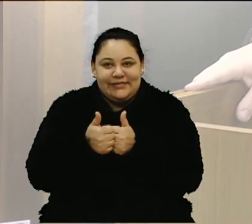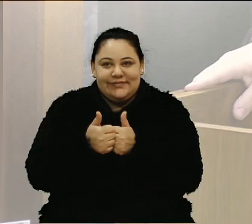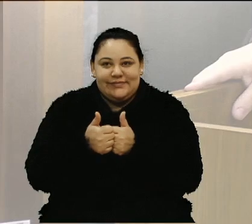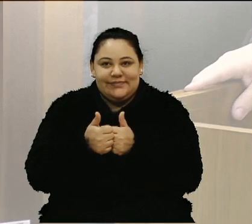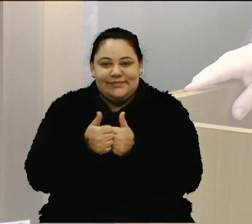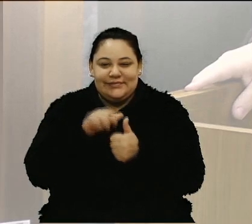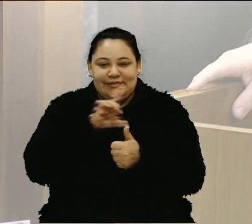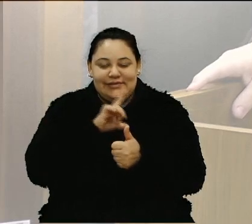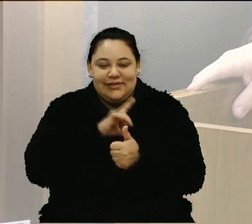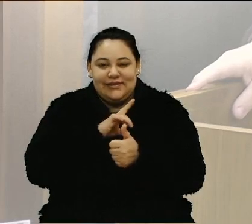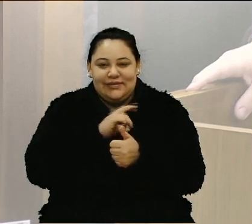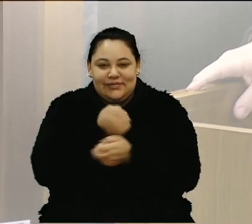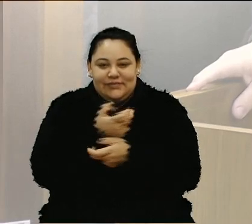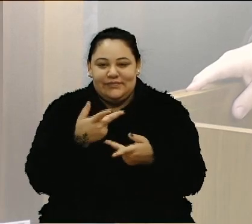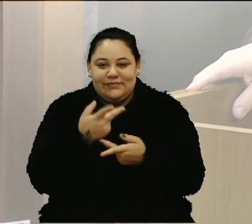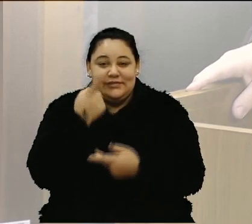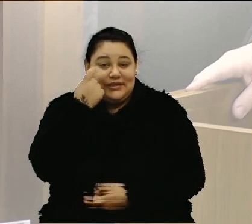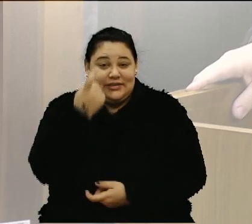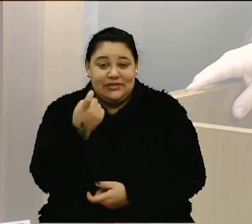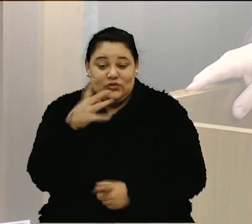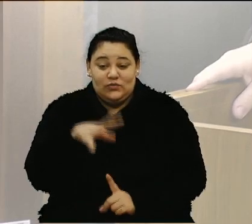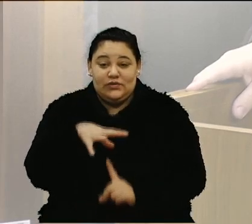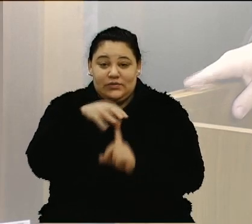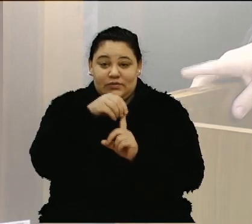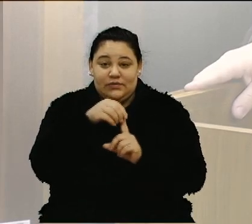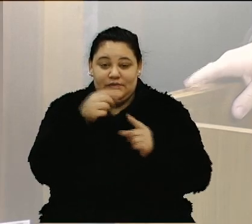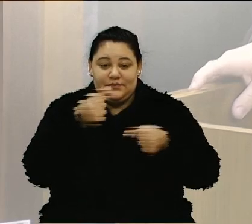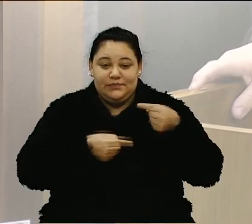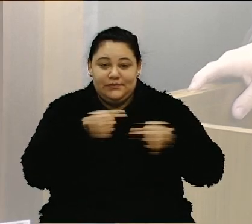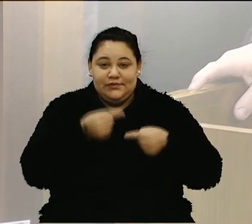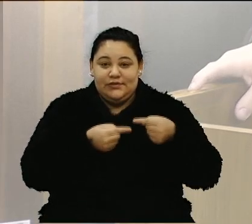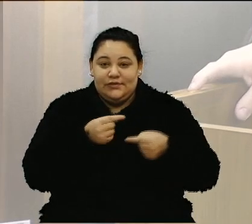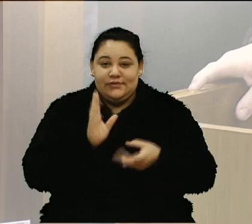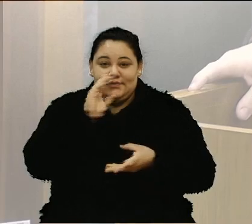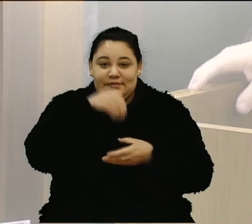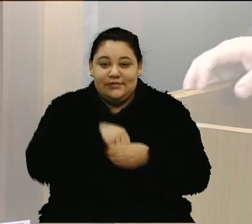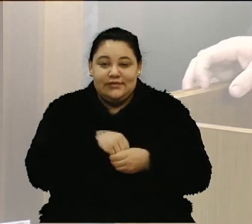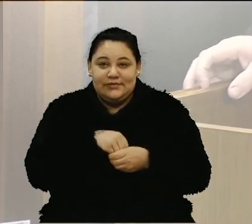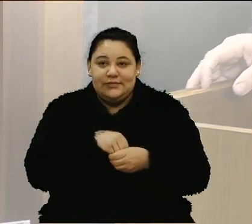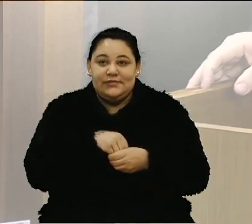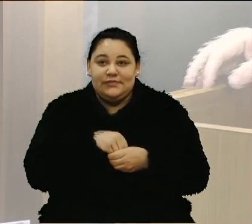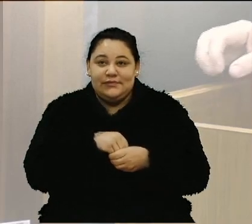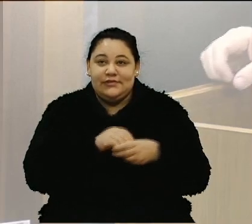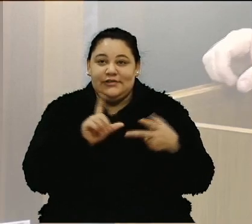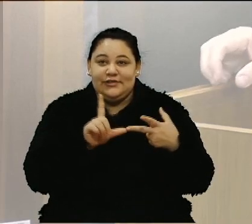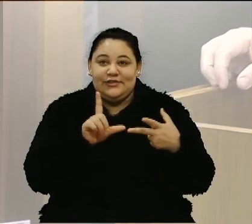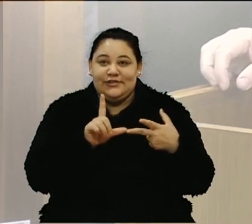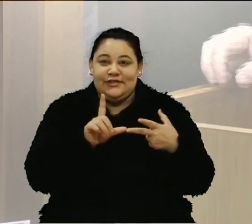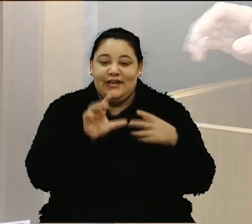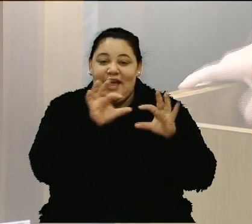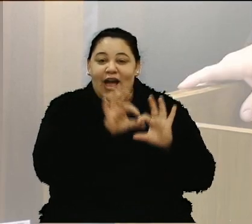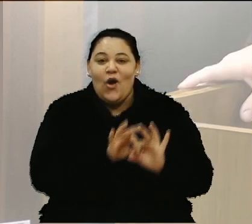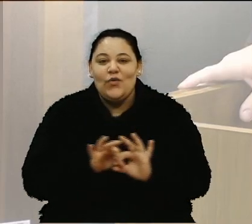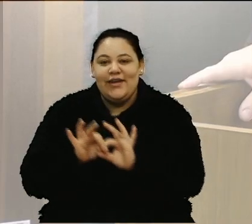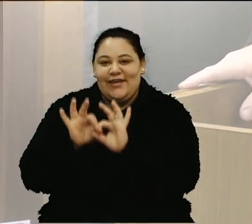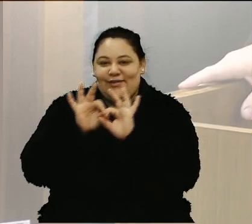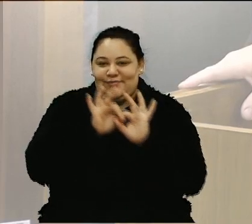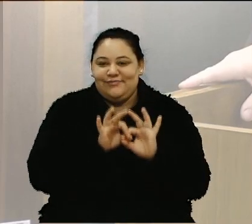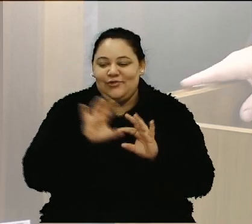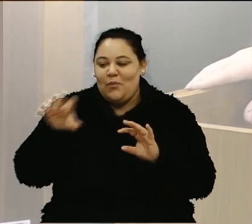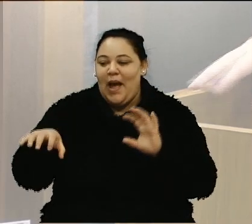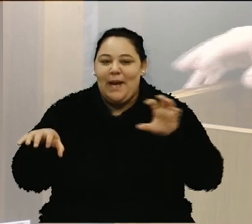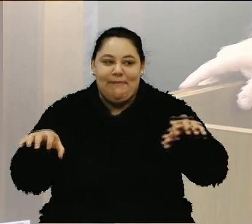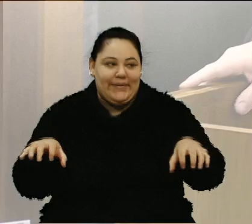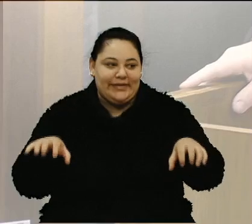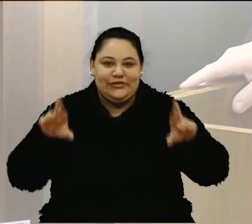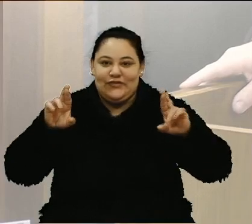componente bem interessante, principalmente para os debates no Legislativo, que é a união dos extremos, né? Que